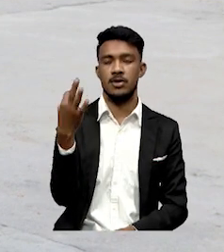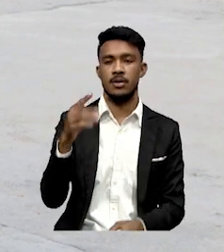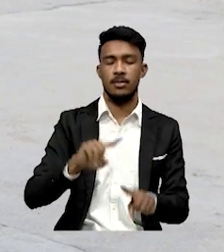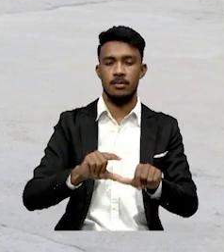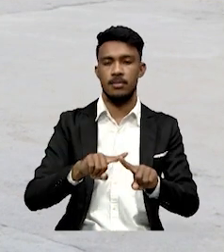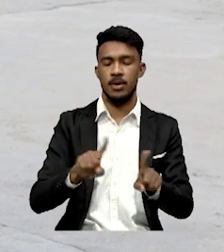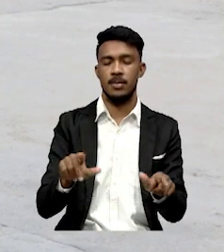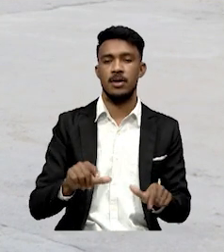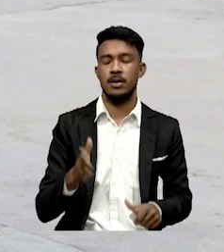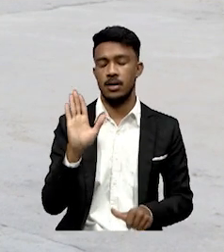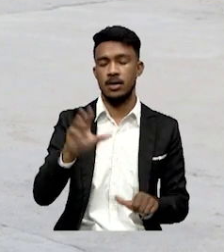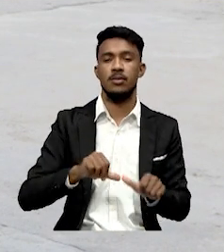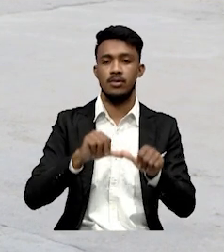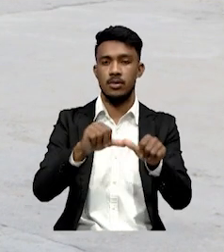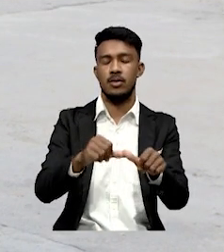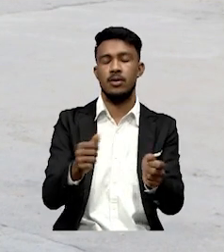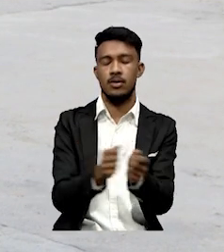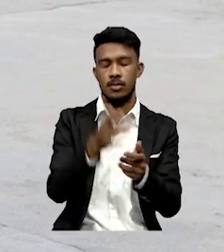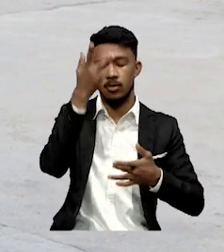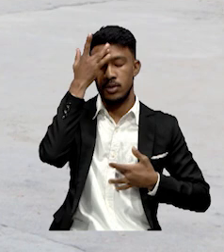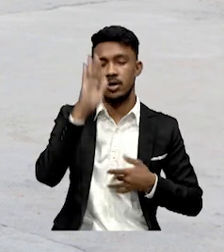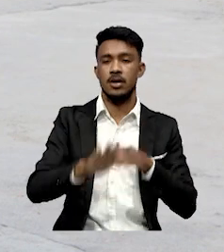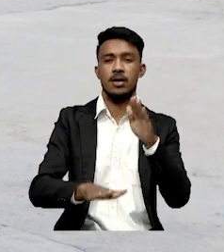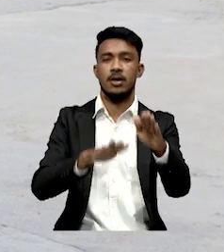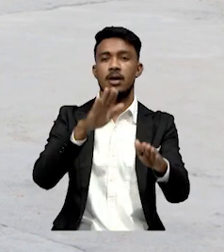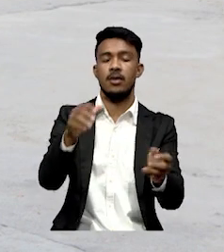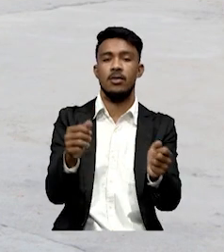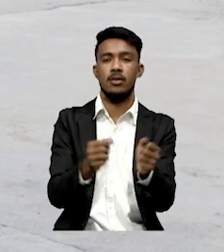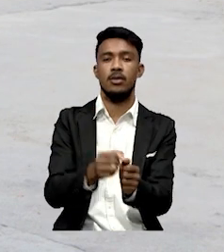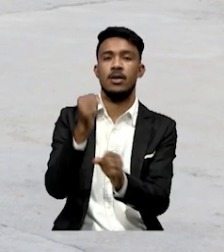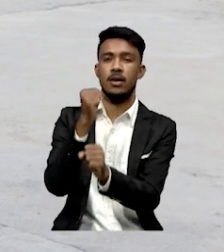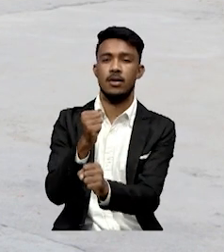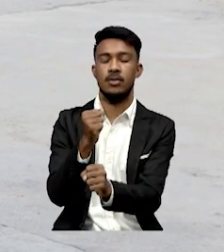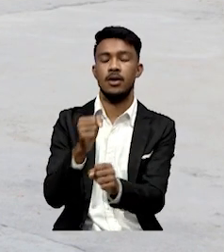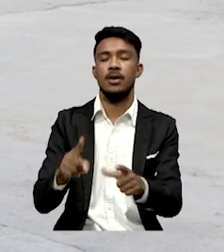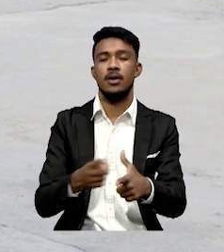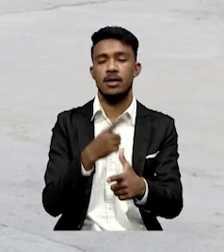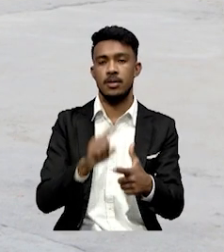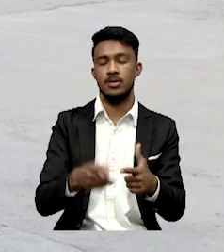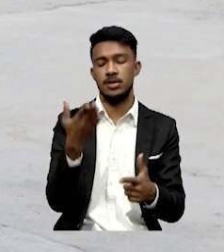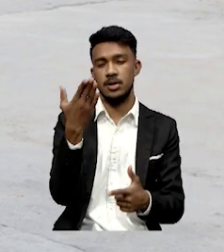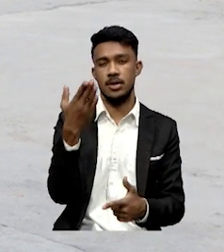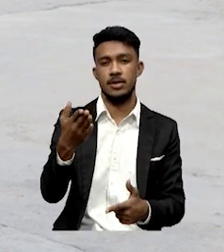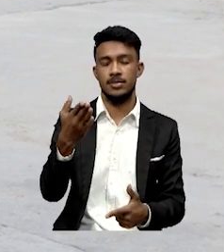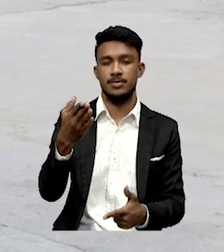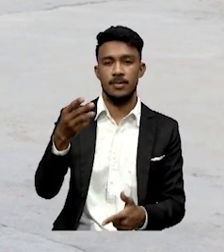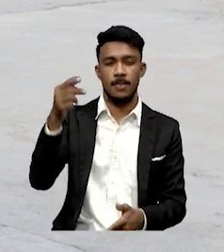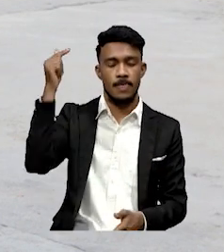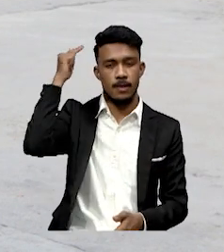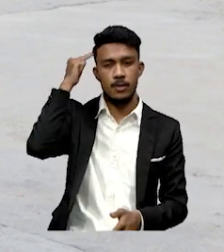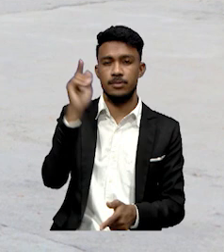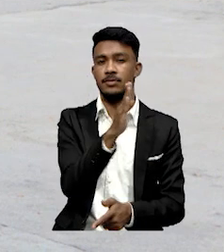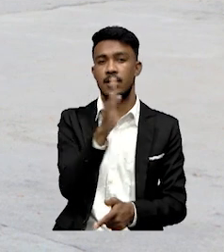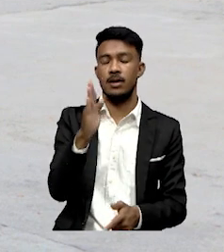continua horinia moras dalla barak ne la o aitonka no ninia ninia ulun kleup no tamba ni hata